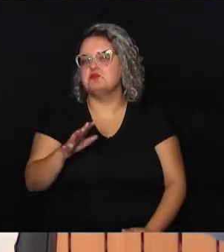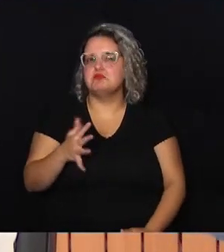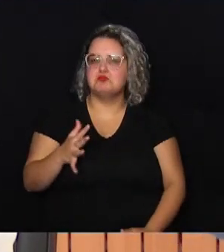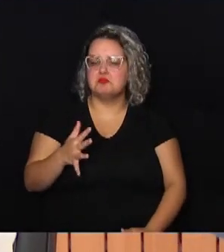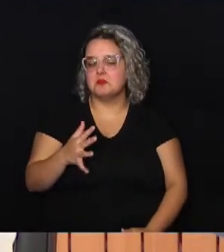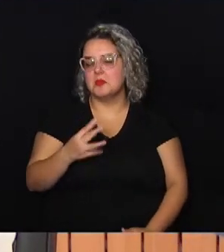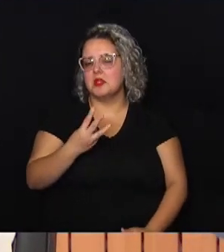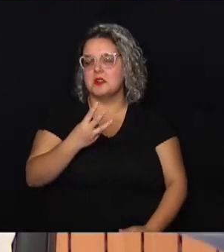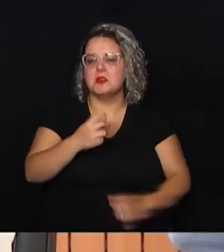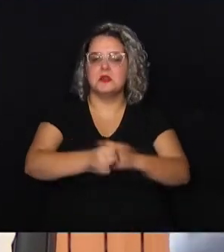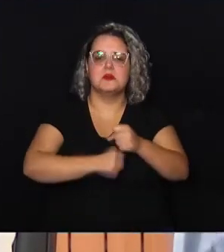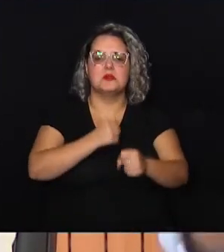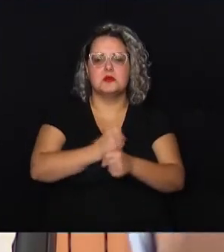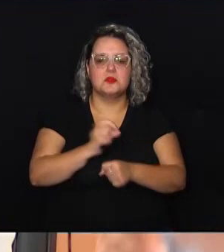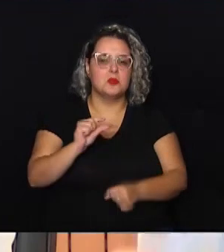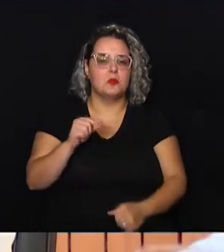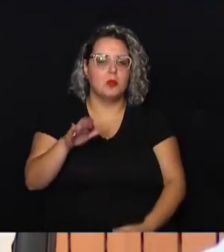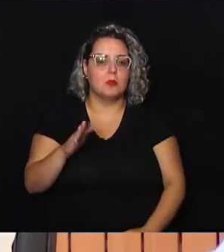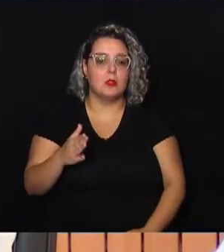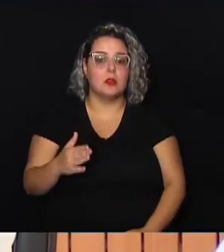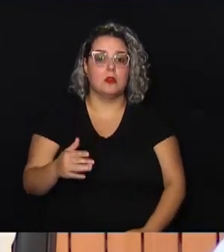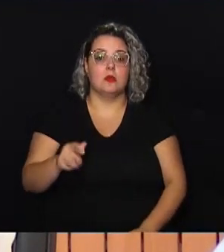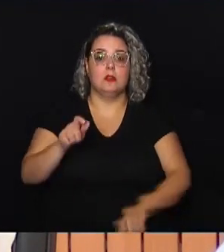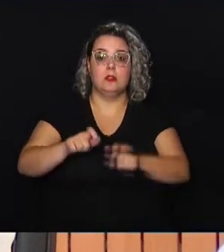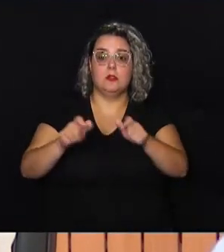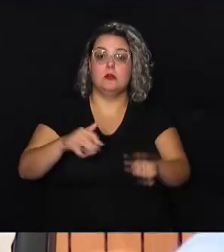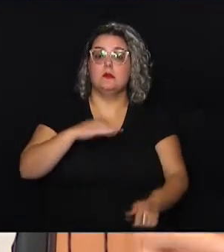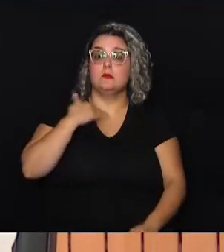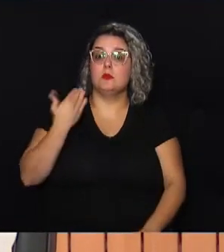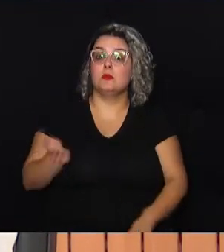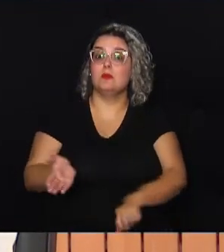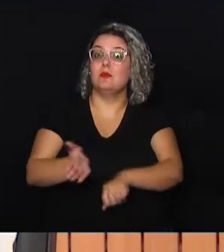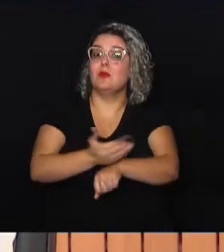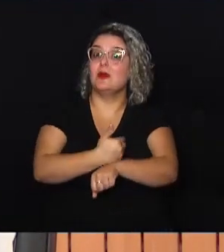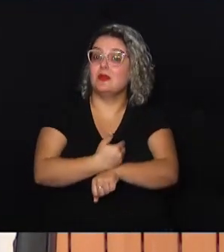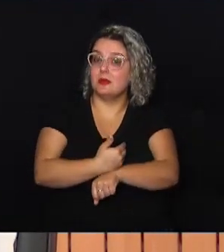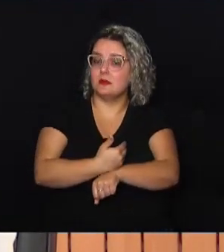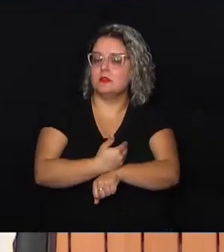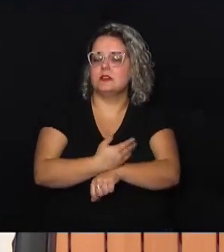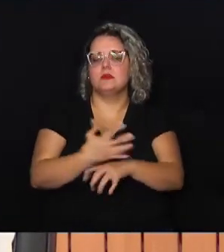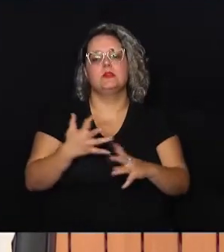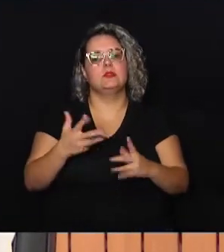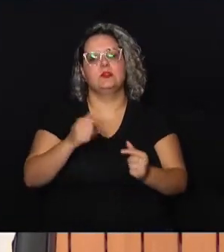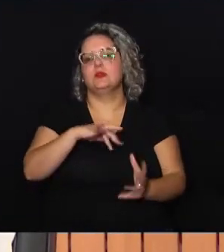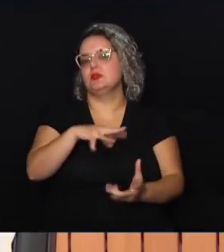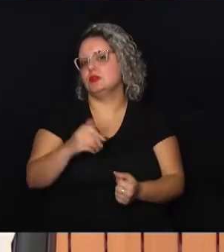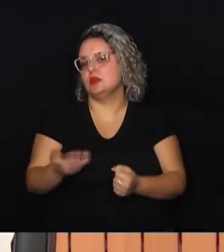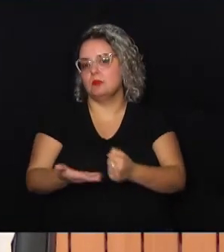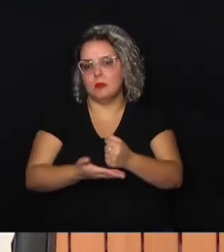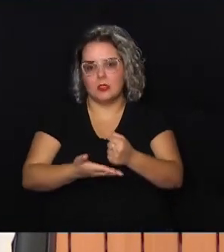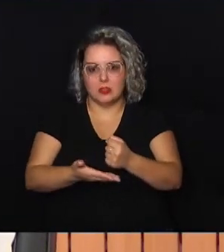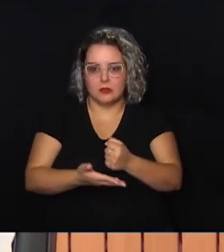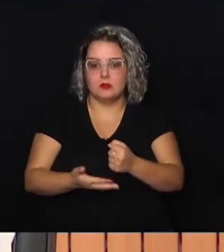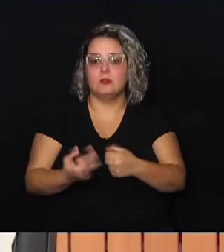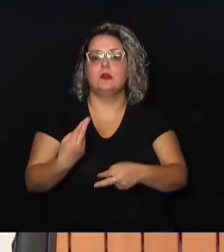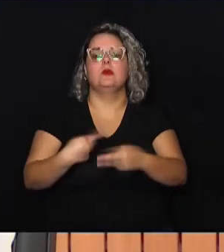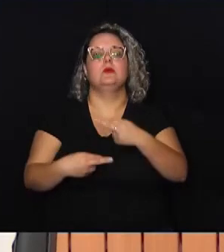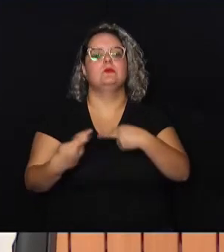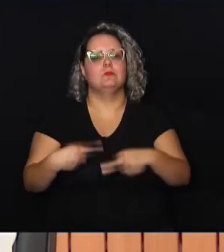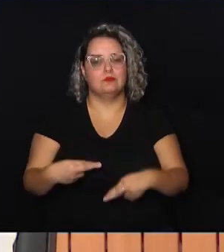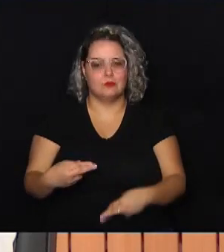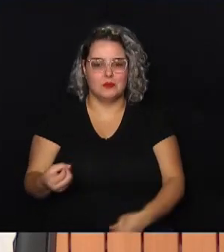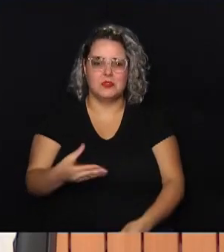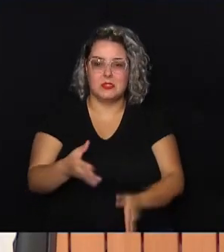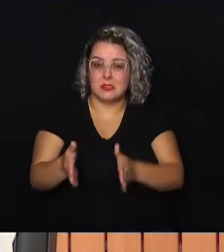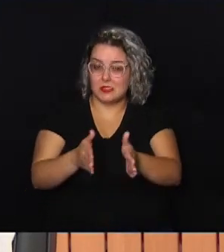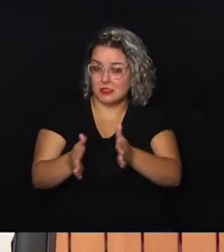anos e pouco. Então, as pessoas estão morrendo mais precocemente em todo o mundo. e basicamente está relacionado com essa nova